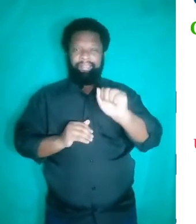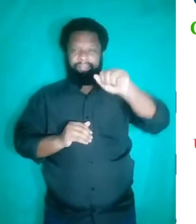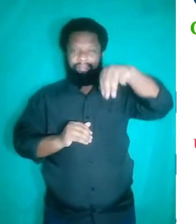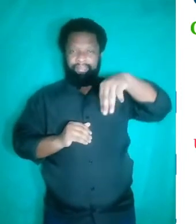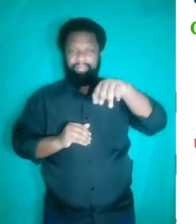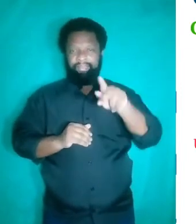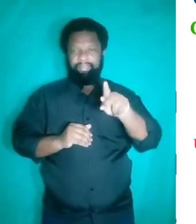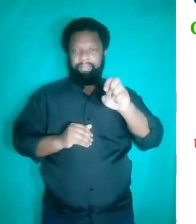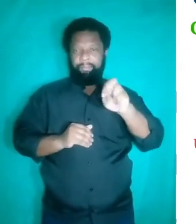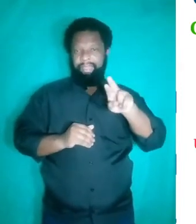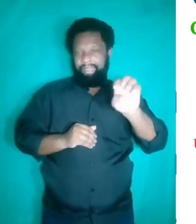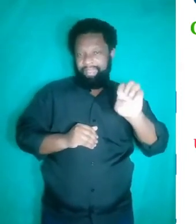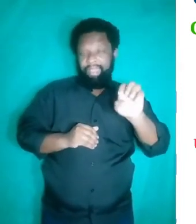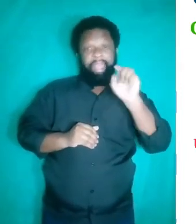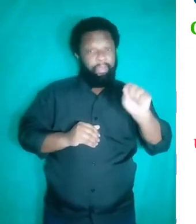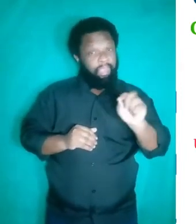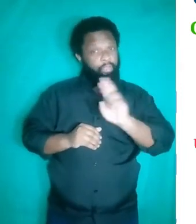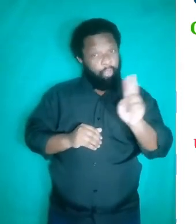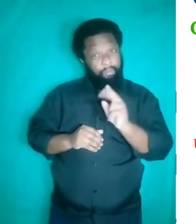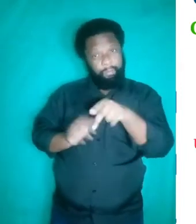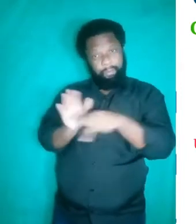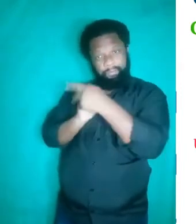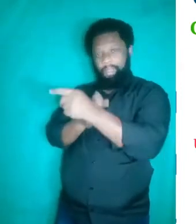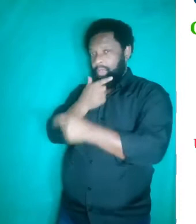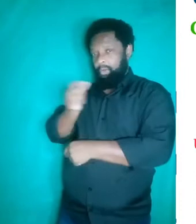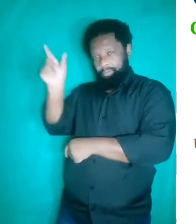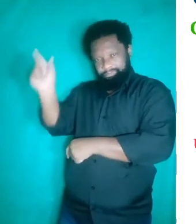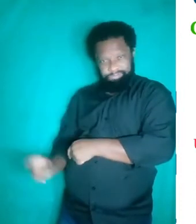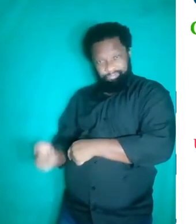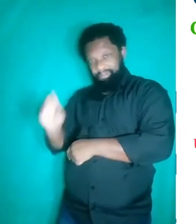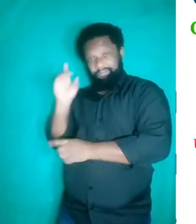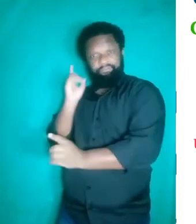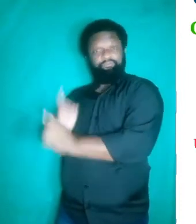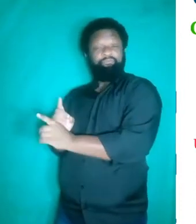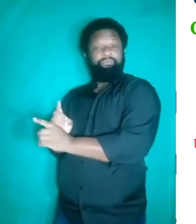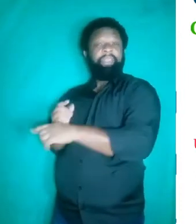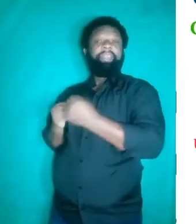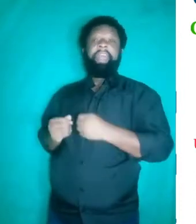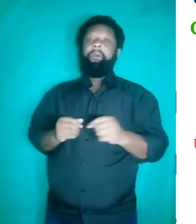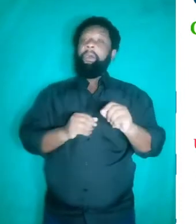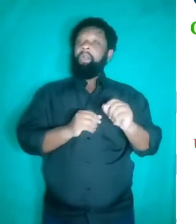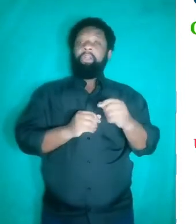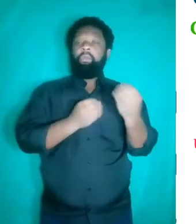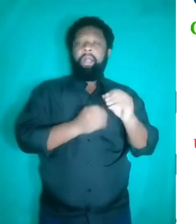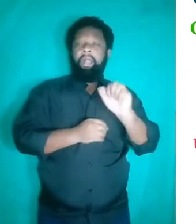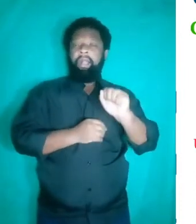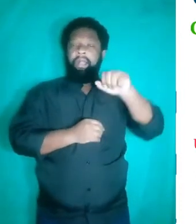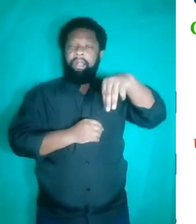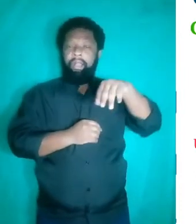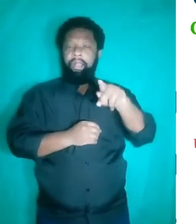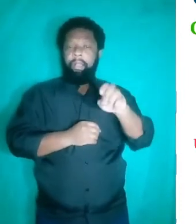a André-Marie Ampère, não sei como é que fala. E a letrinha, né, que simboliza toda essa nomenclatura Ampère é o